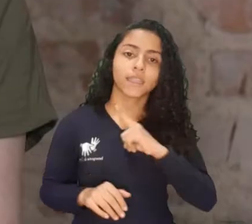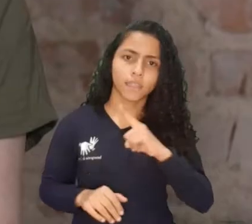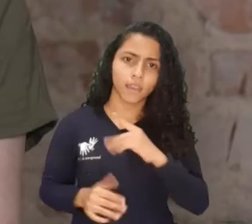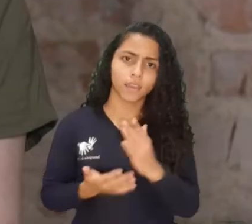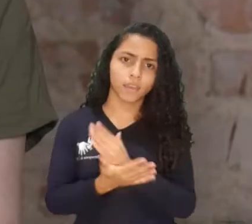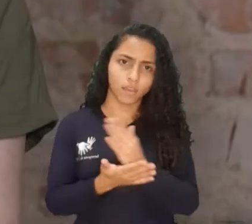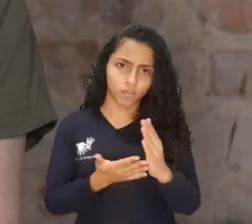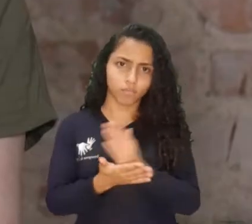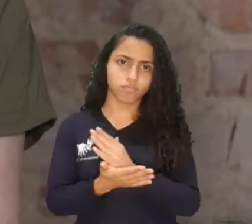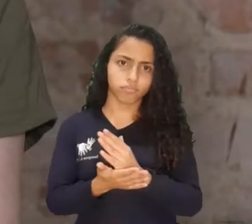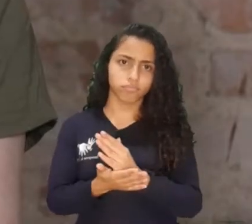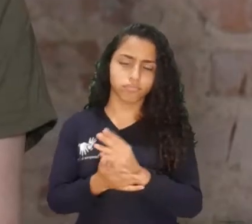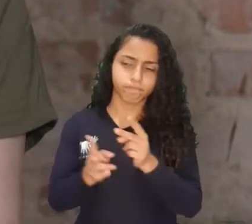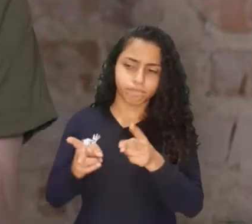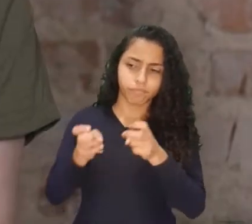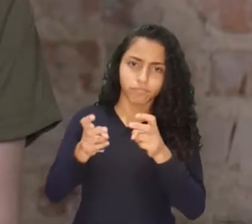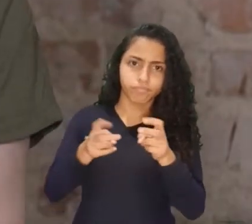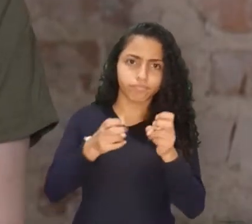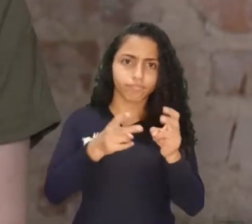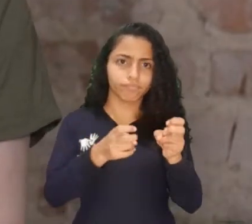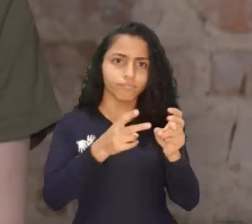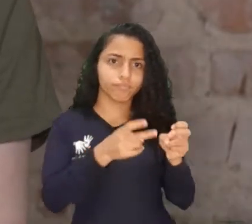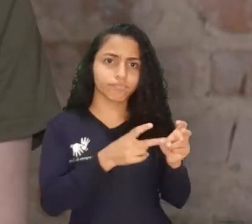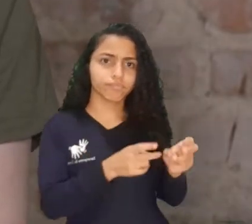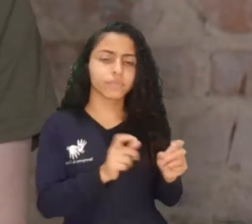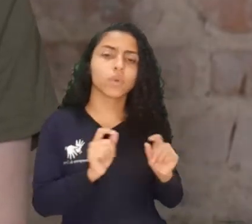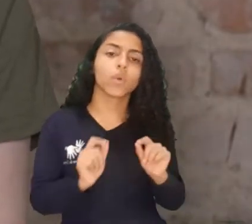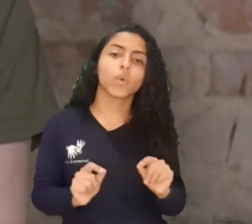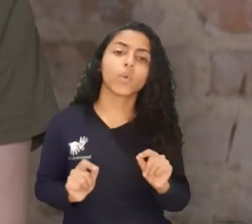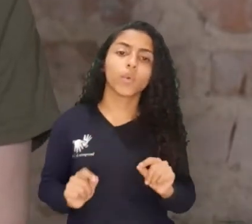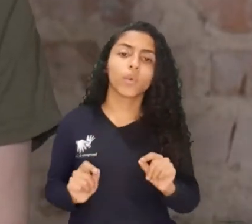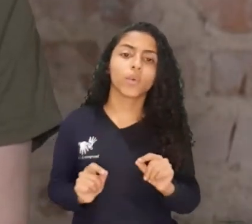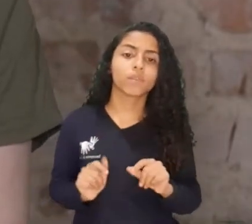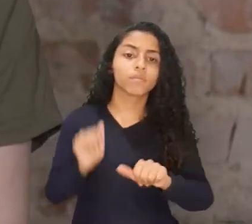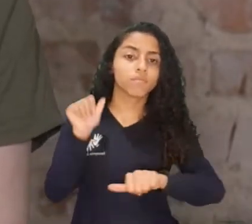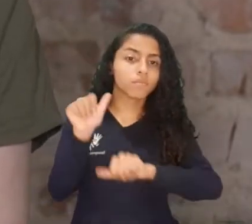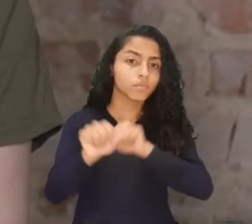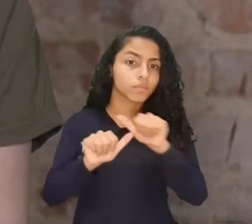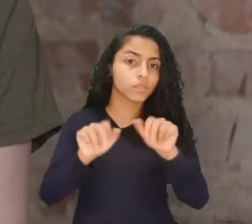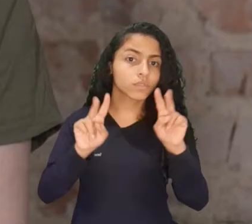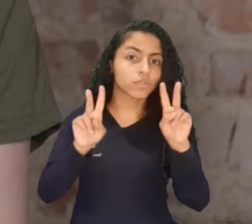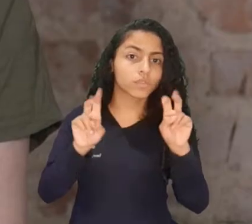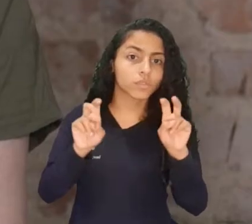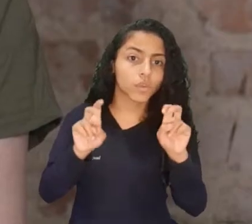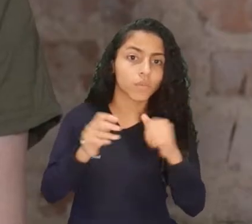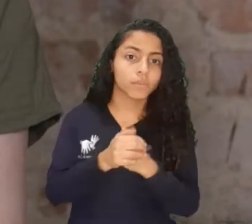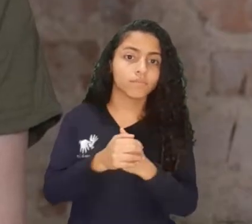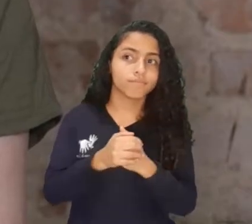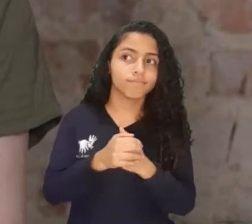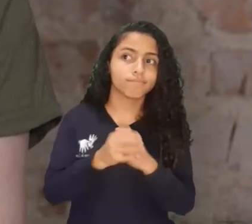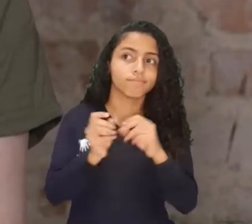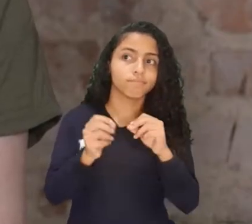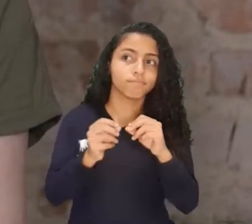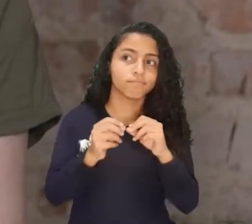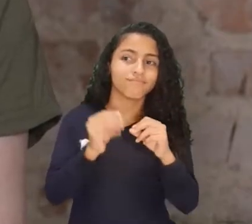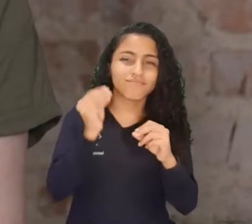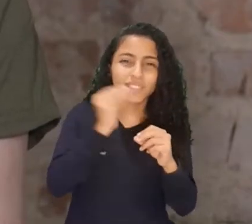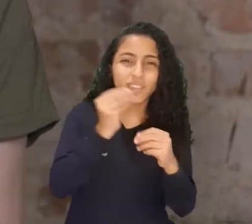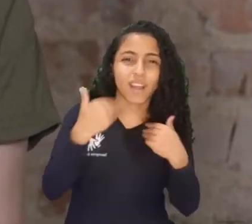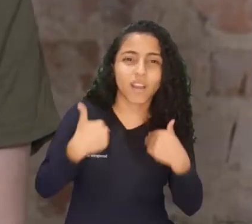documentadas em mudanças em termos de susceptibilidade a doenças,